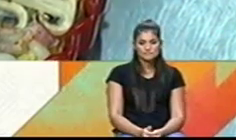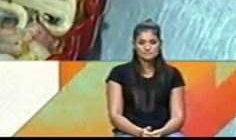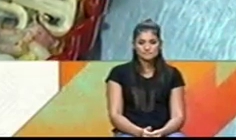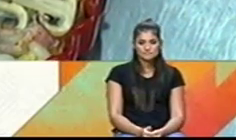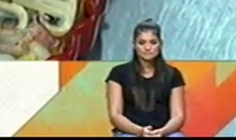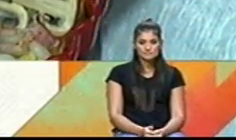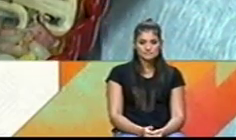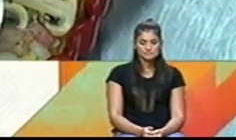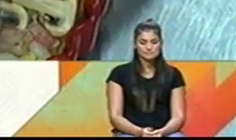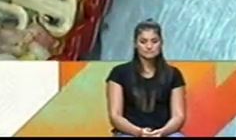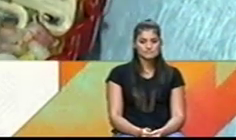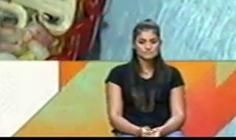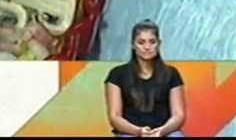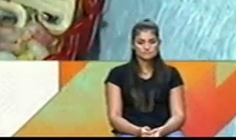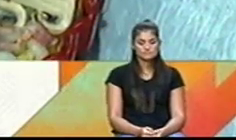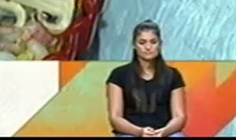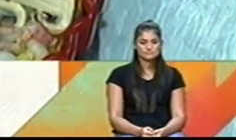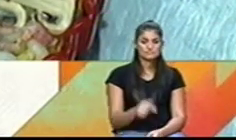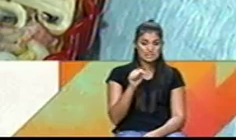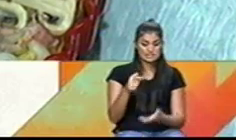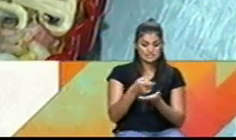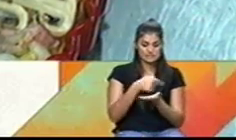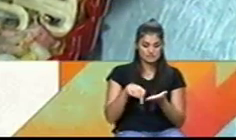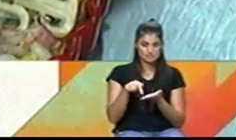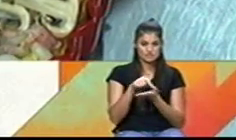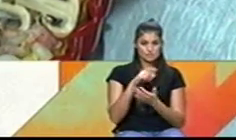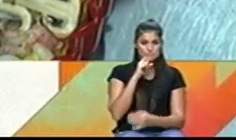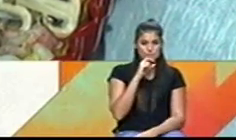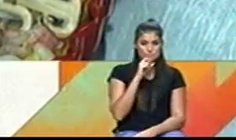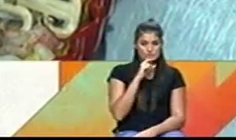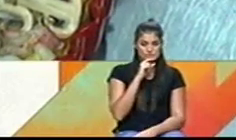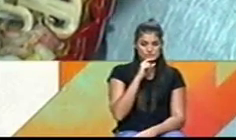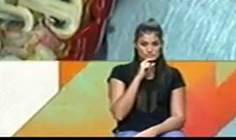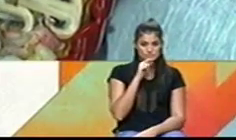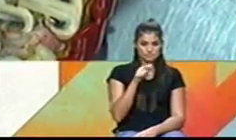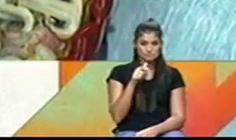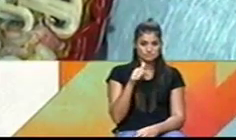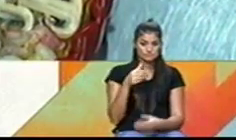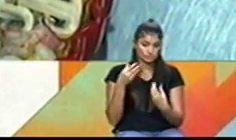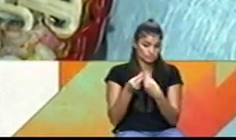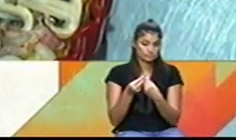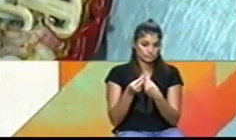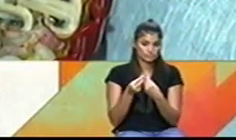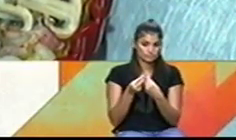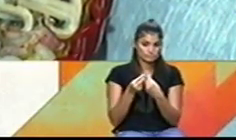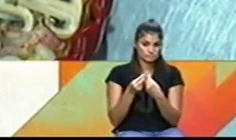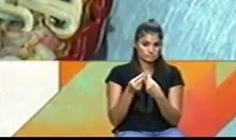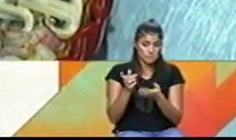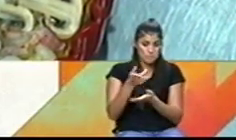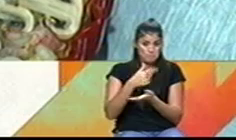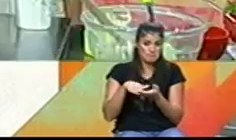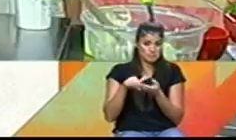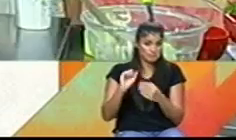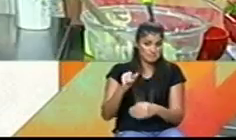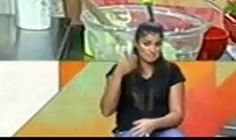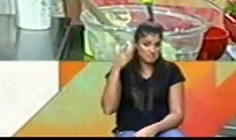cobrir com os cogumelos. E esta tarte pode ser utilizada como um acompanhamento ou então como prato principal. Isso é um